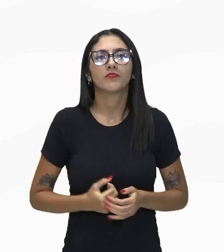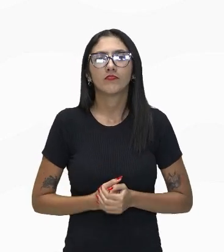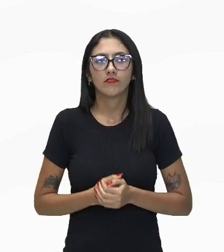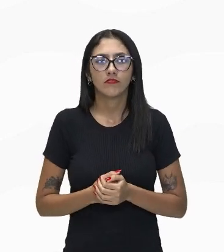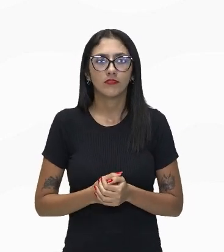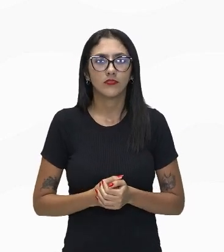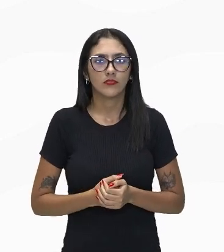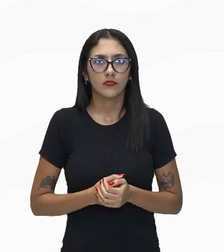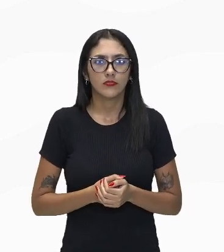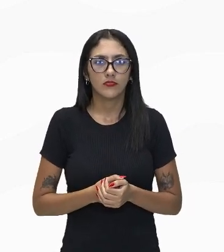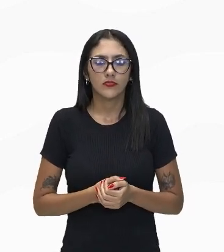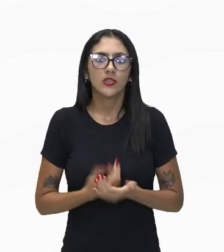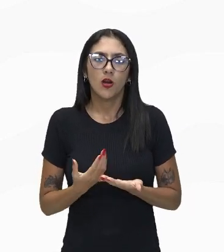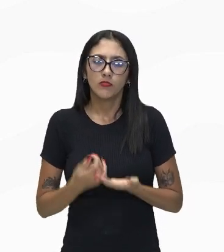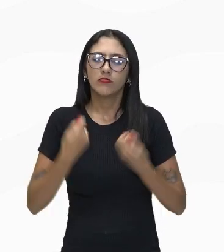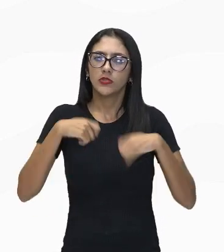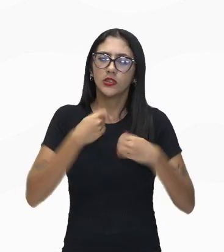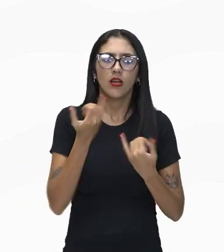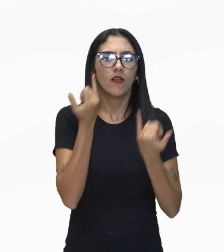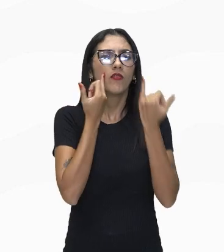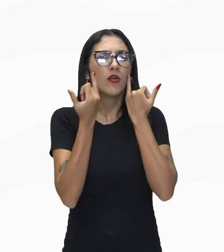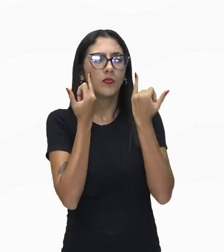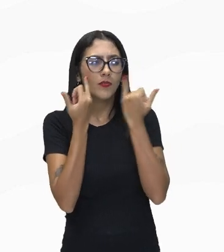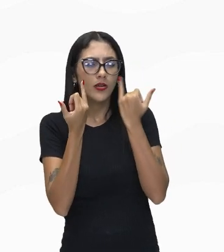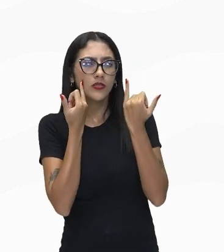buscado sempre me manter